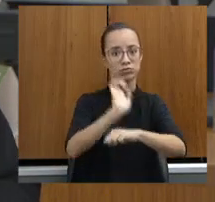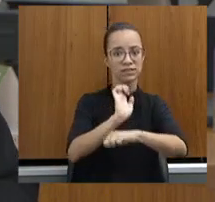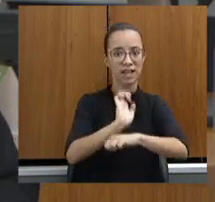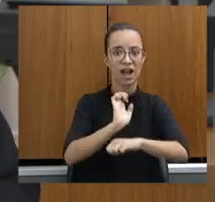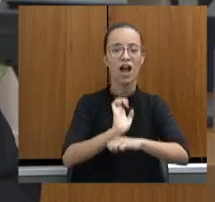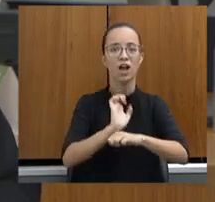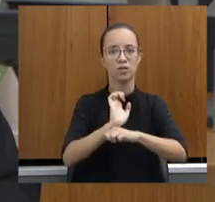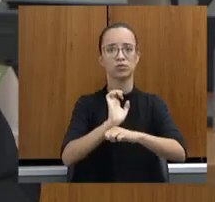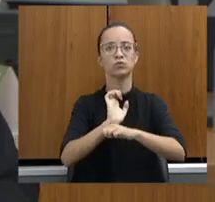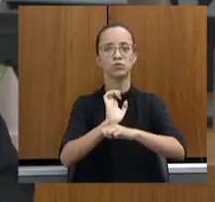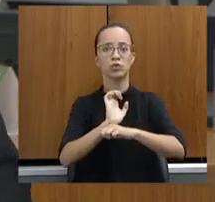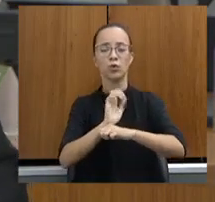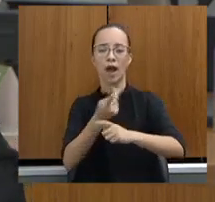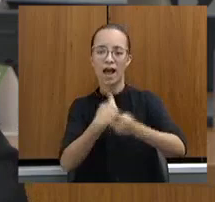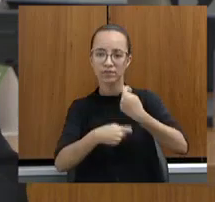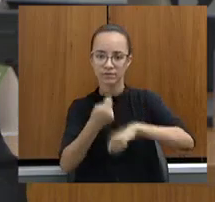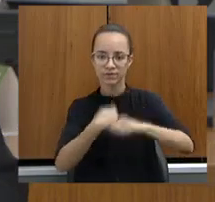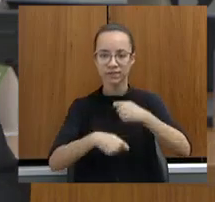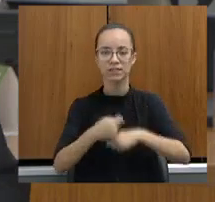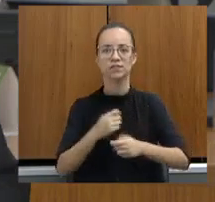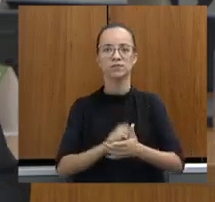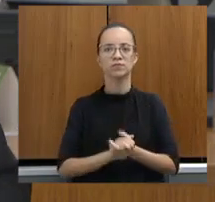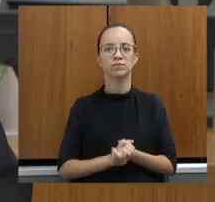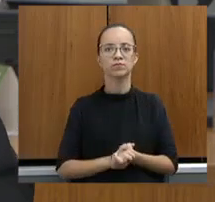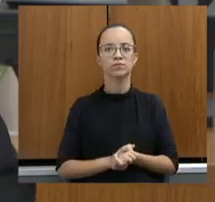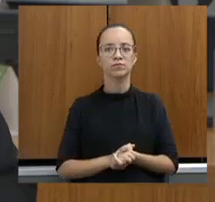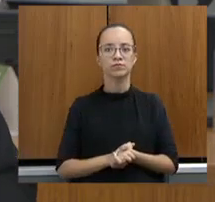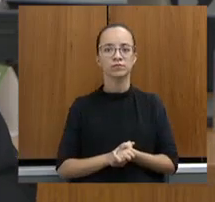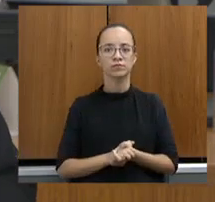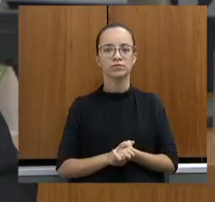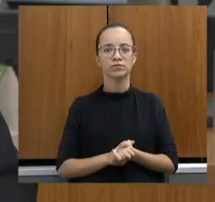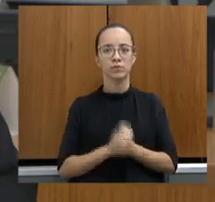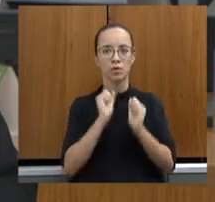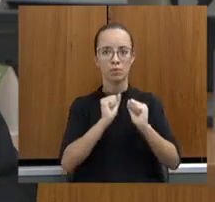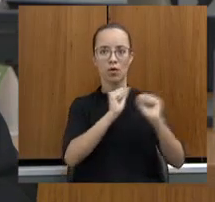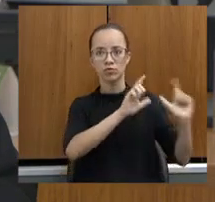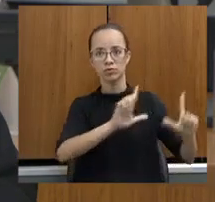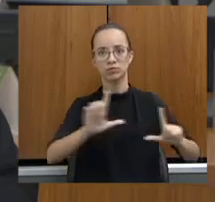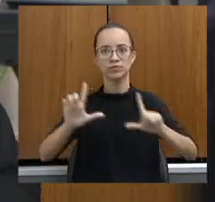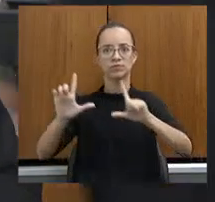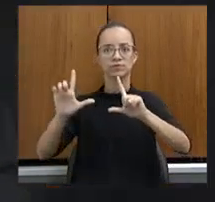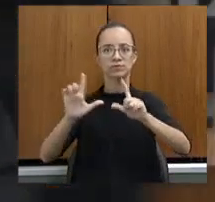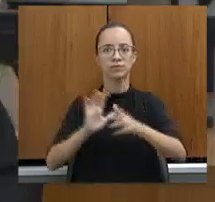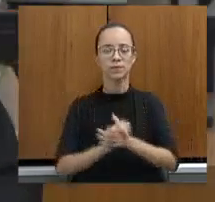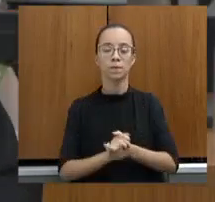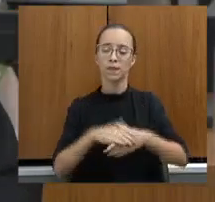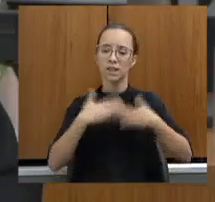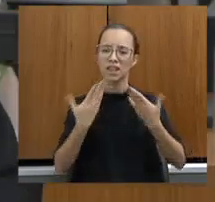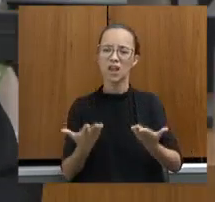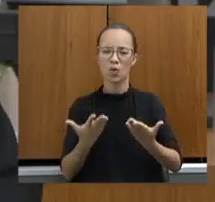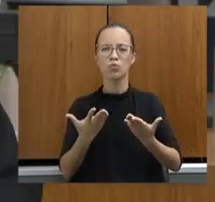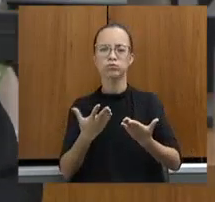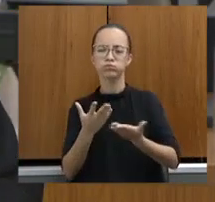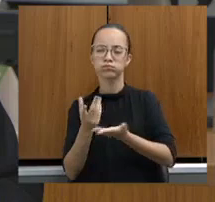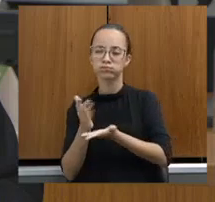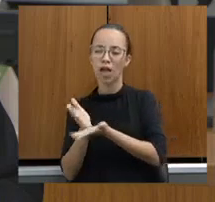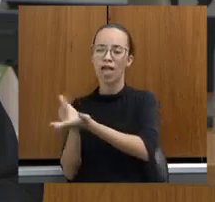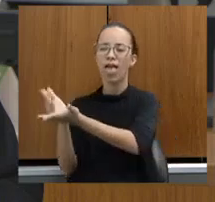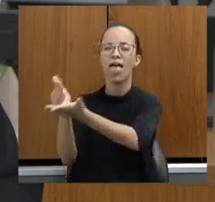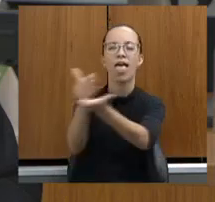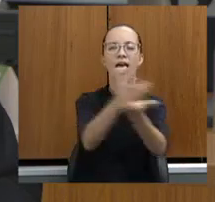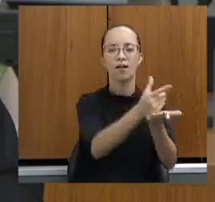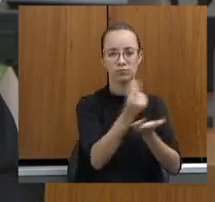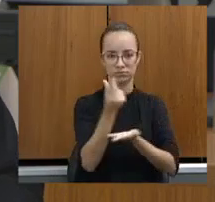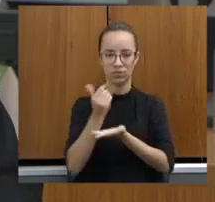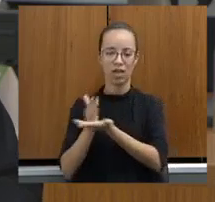a secretaria de fazenda por favor pode passar por favor então vou falar de arrecadação tributária o próximo